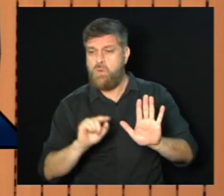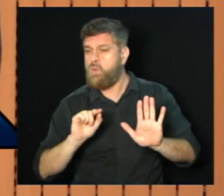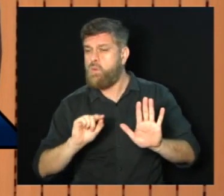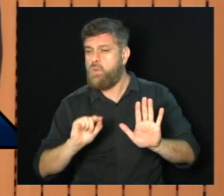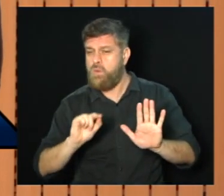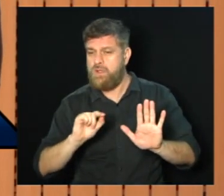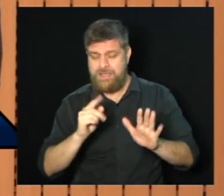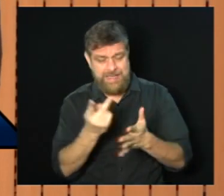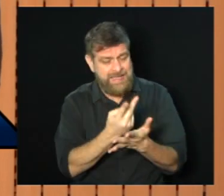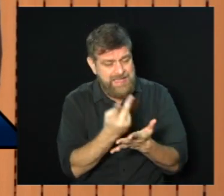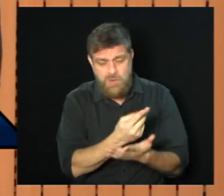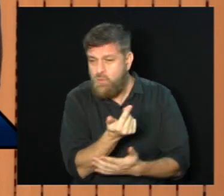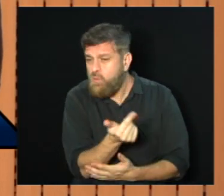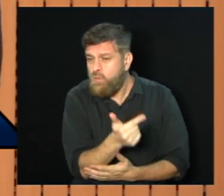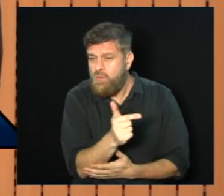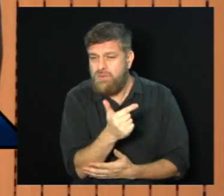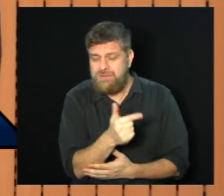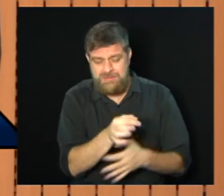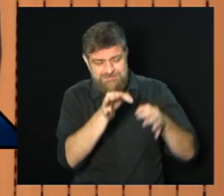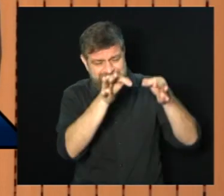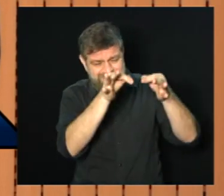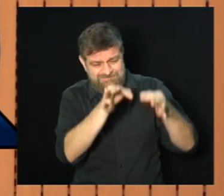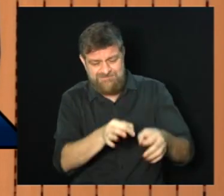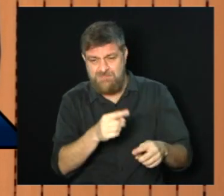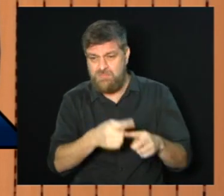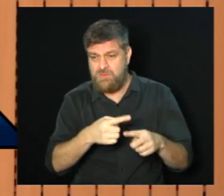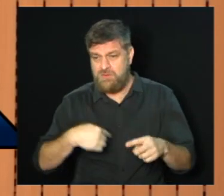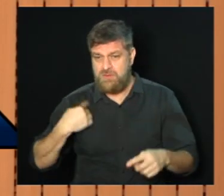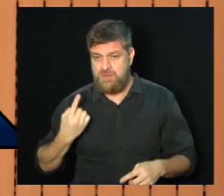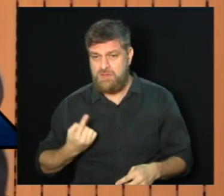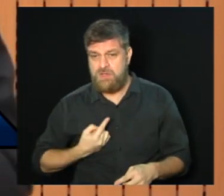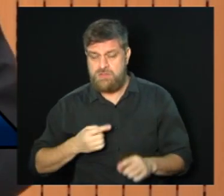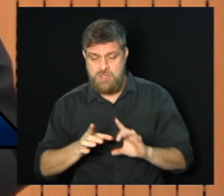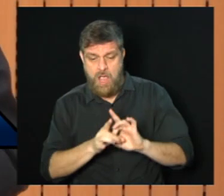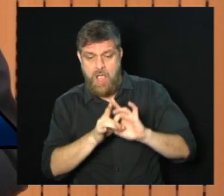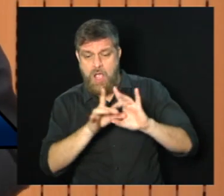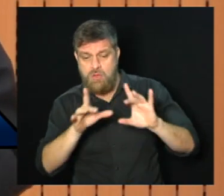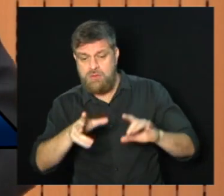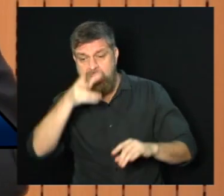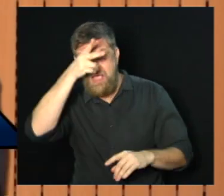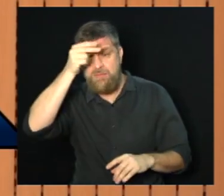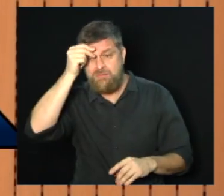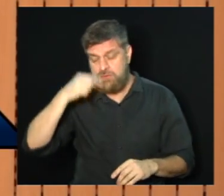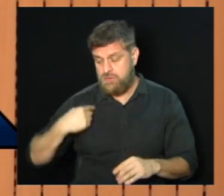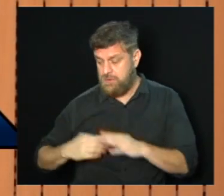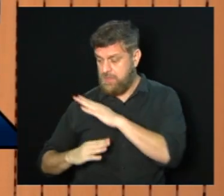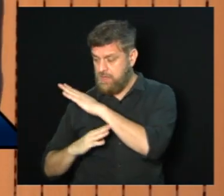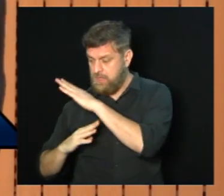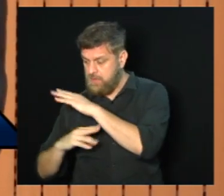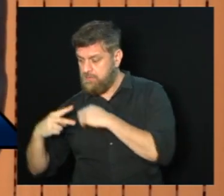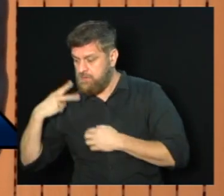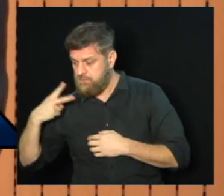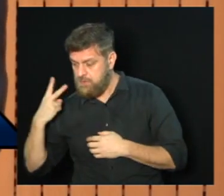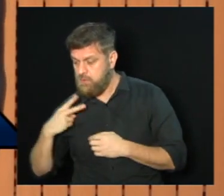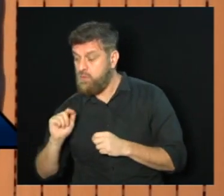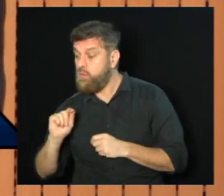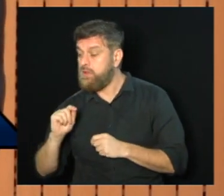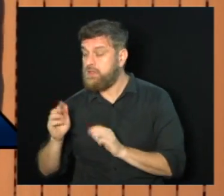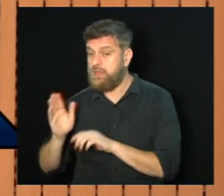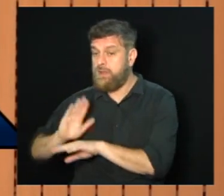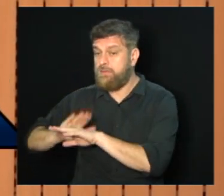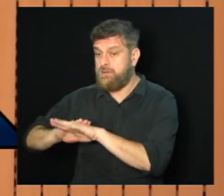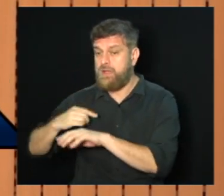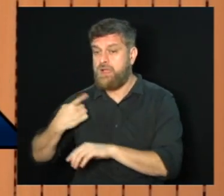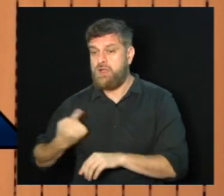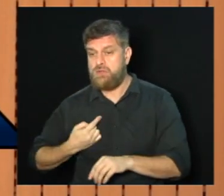óbice nenhum, até porque é um projeto autorizativo. Ou seja, essa casa estará autorizando o prefeito,